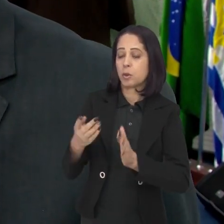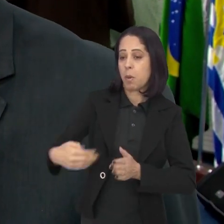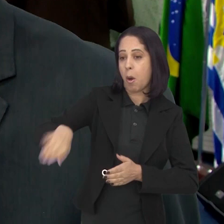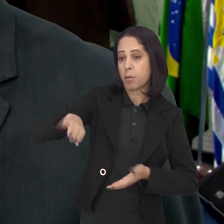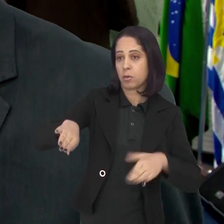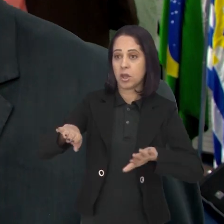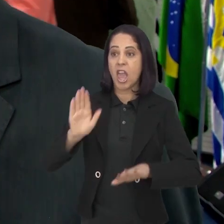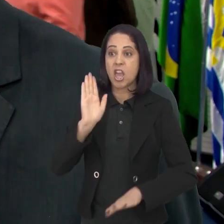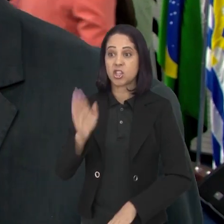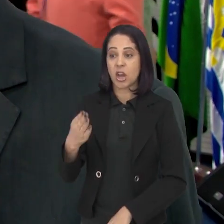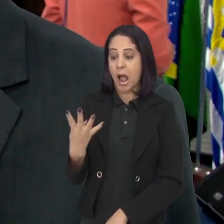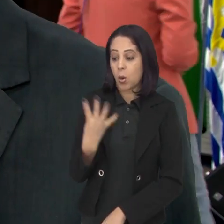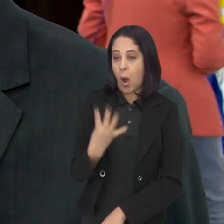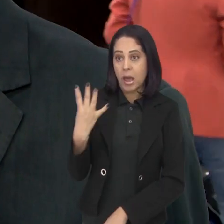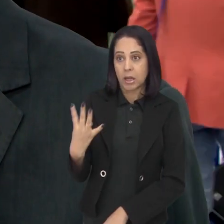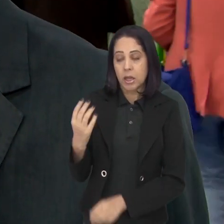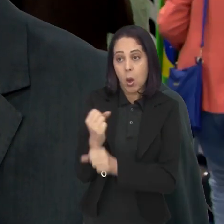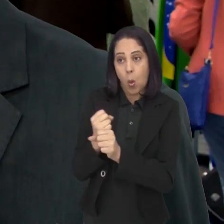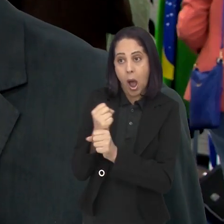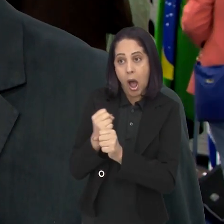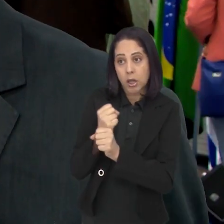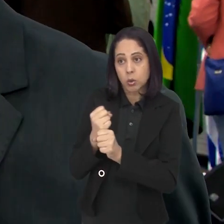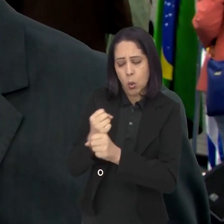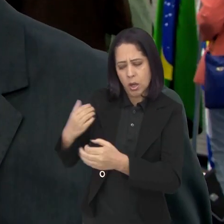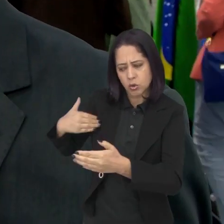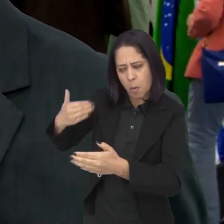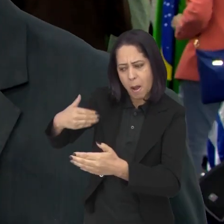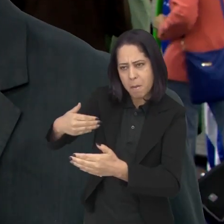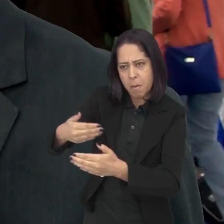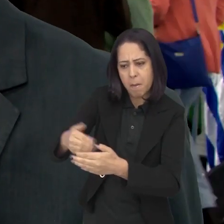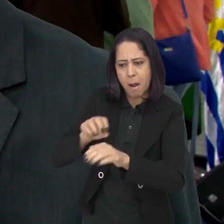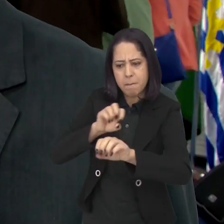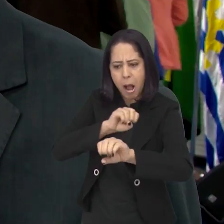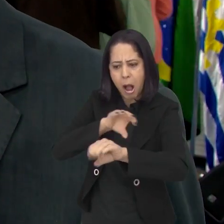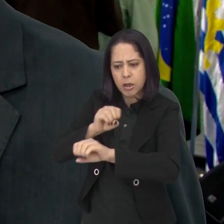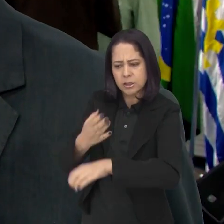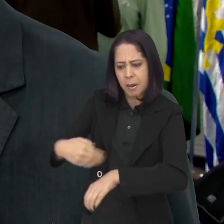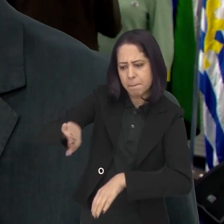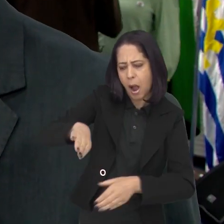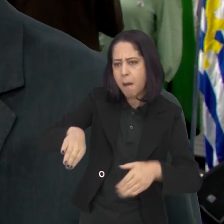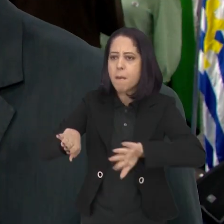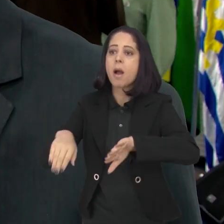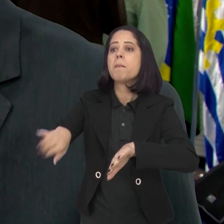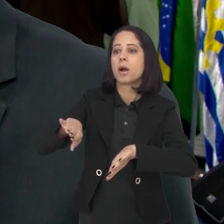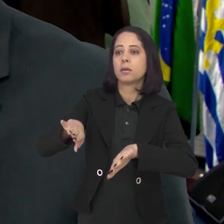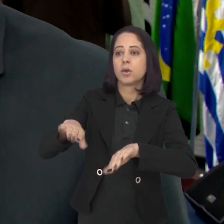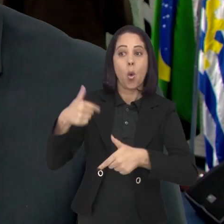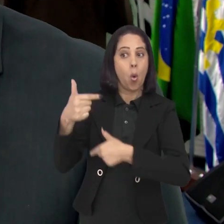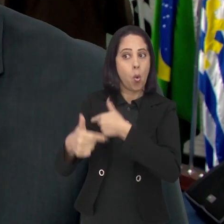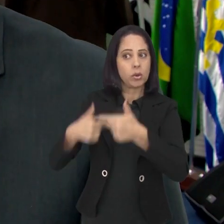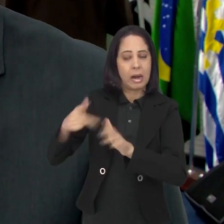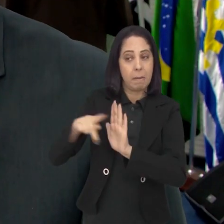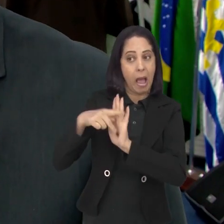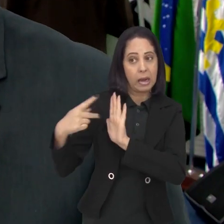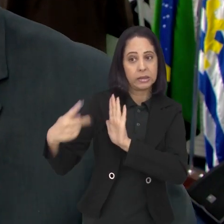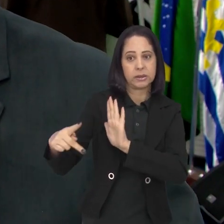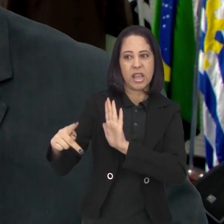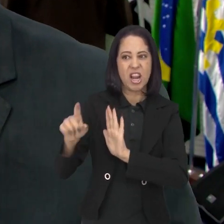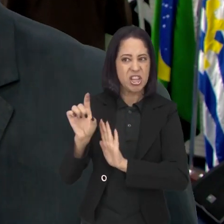tem uma história de 44 anos de vida só na arte marcial karatê. E o trabalho